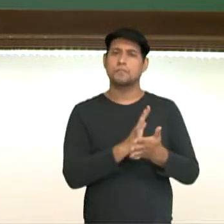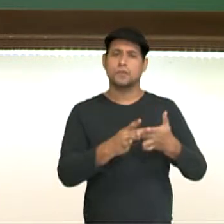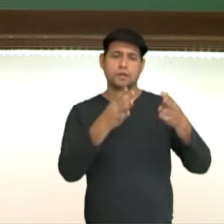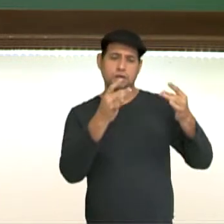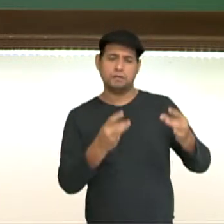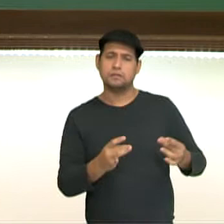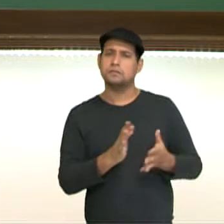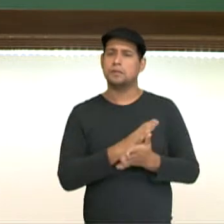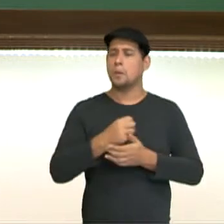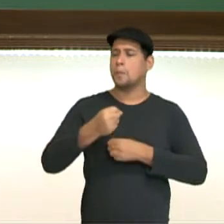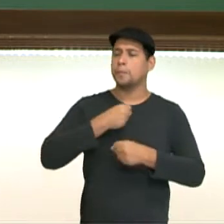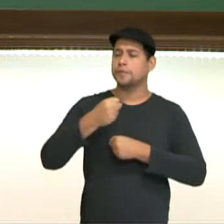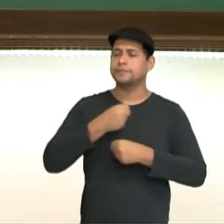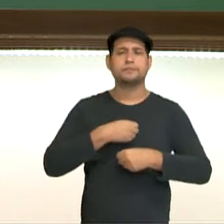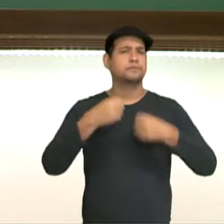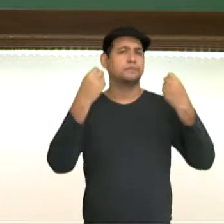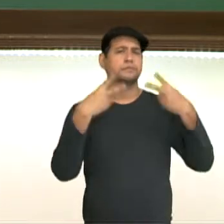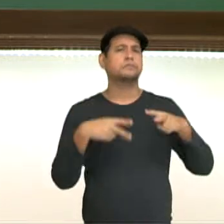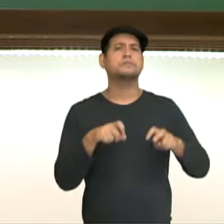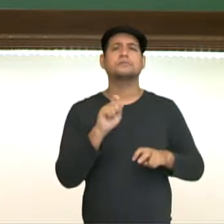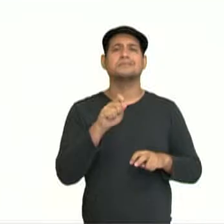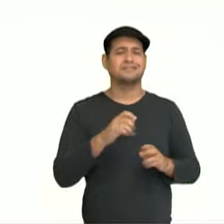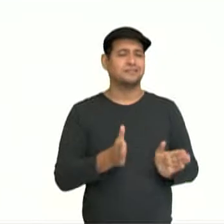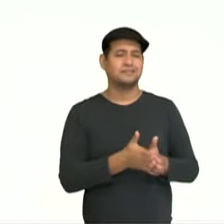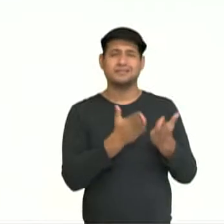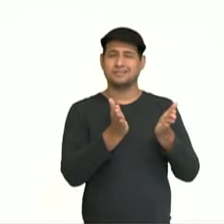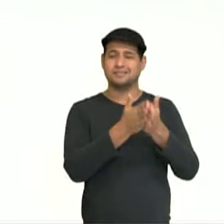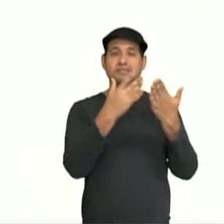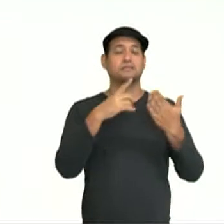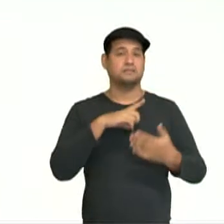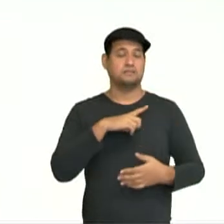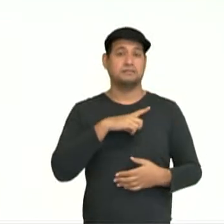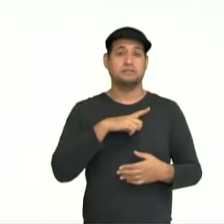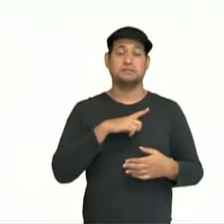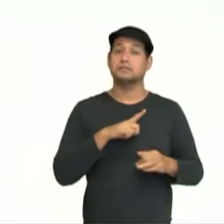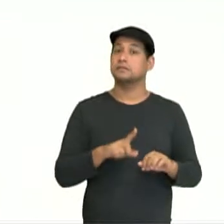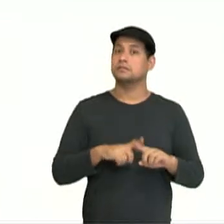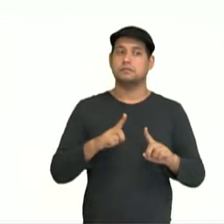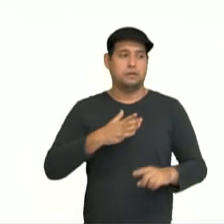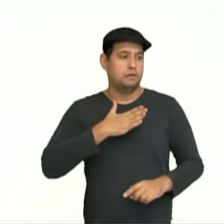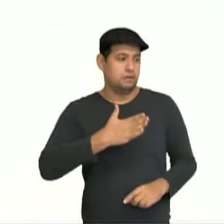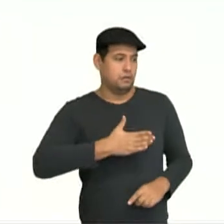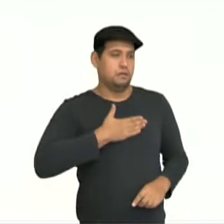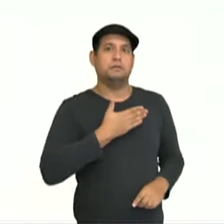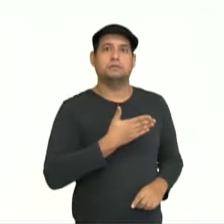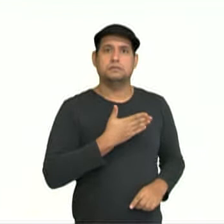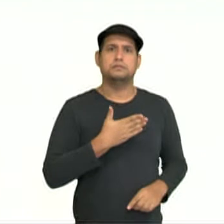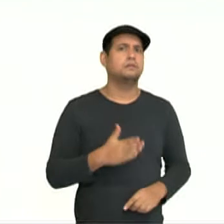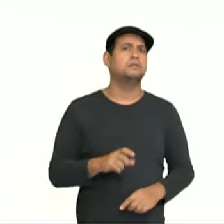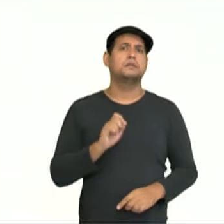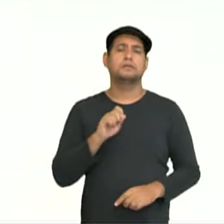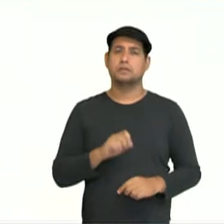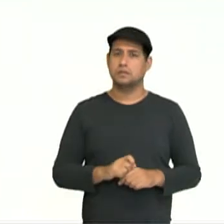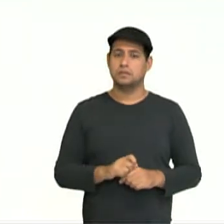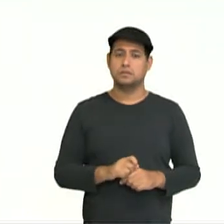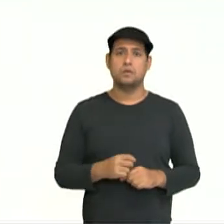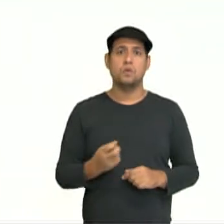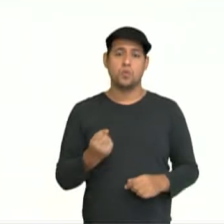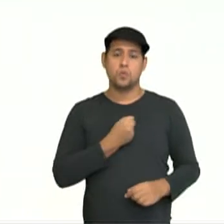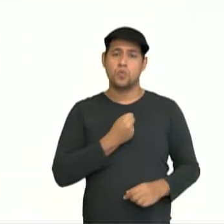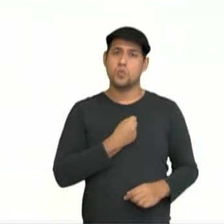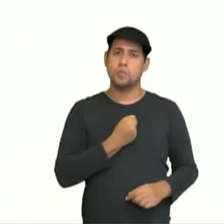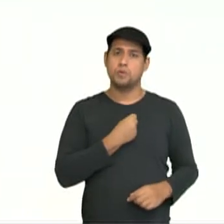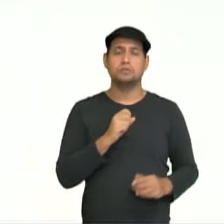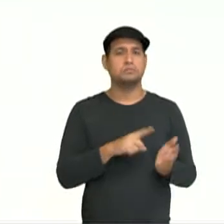algumas reportagens falando desta pobreza generalizada, e que assustam muitas vezes pelos valores numéricos nos quais